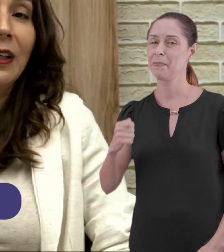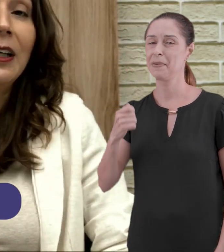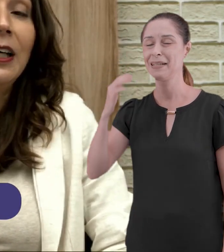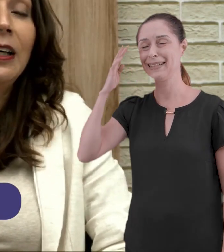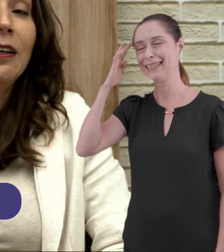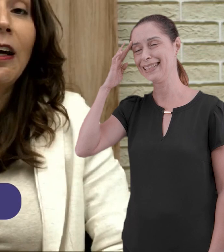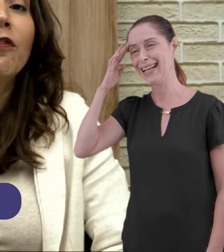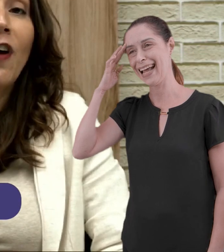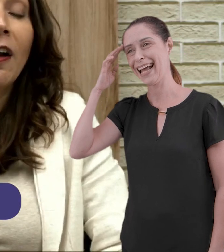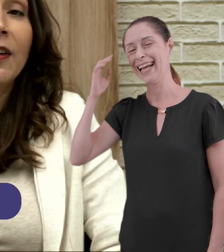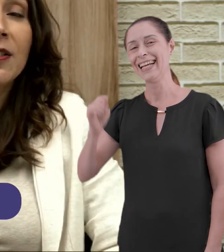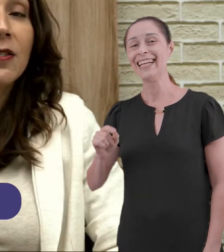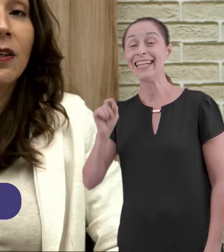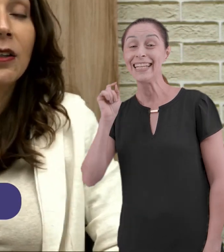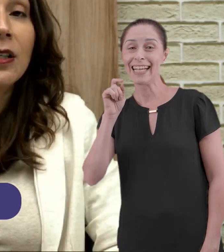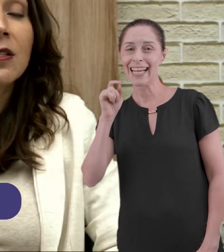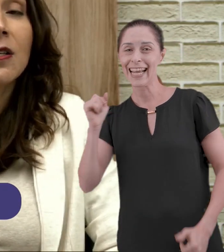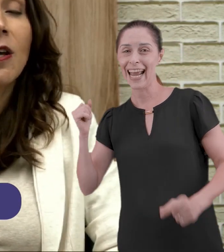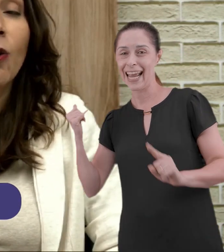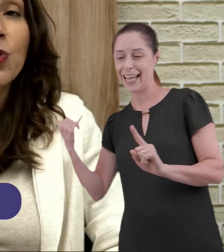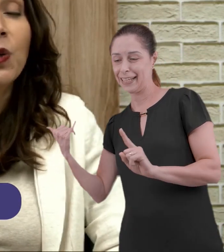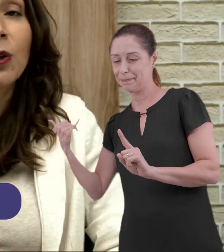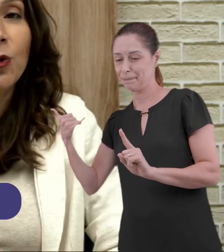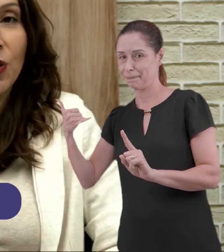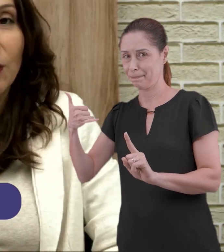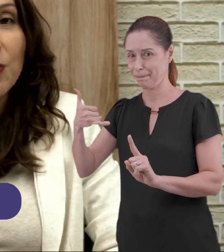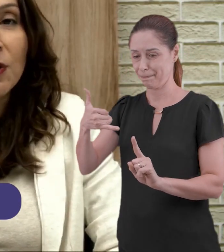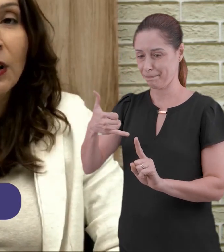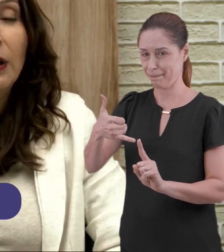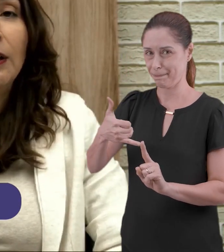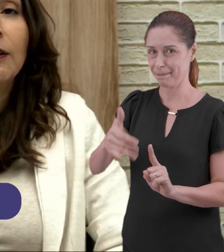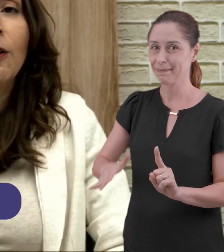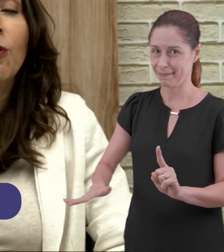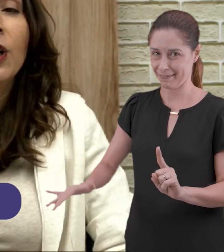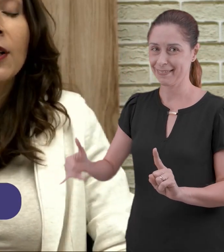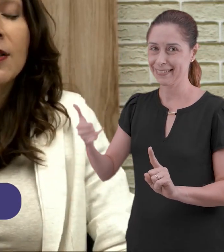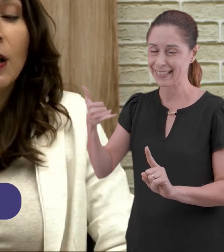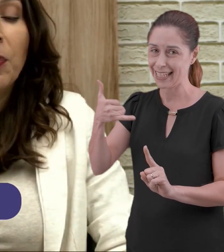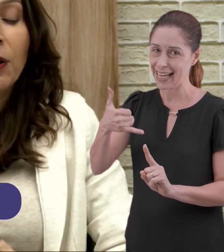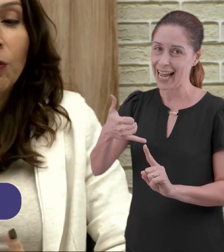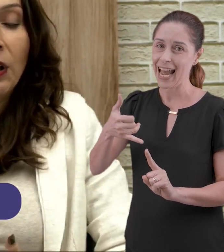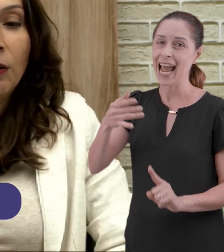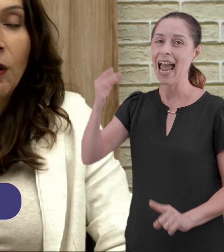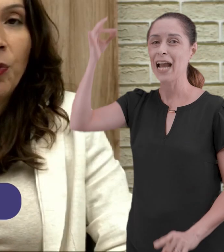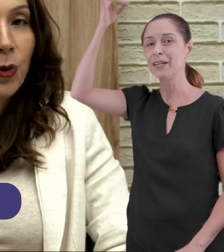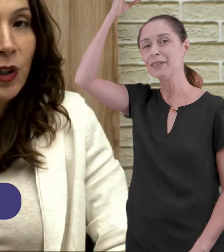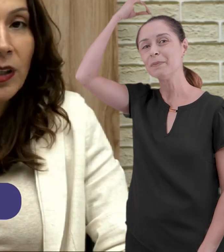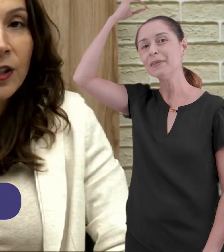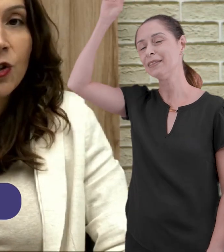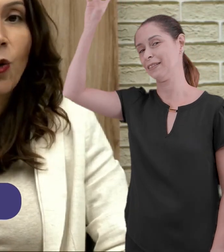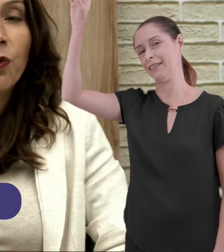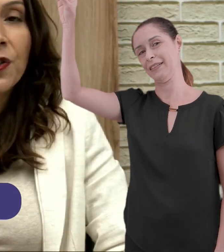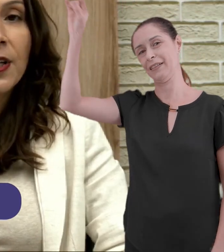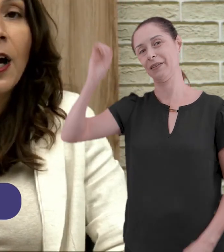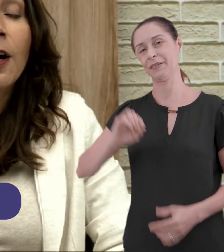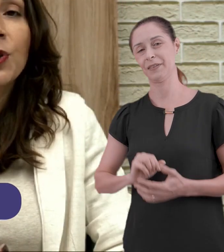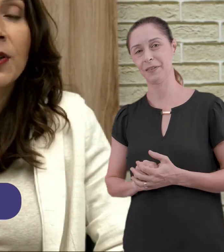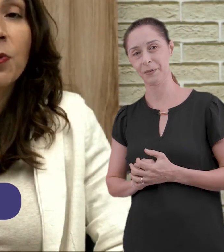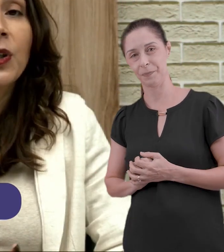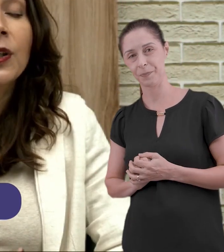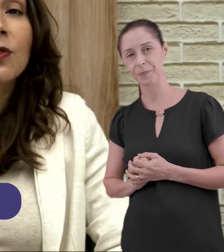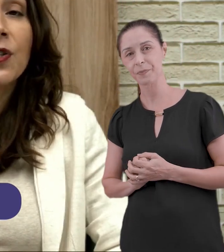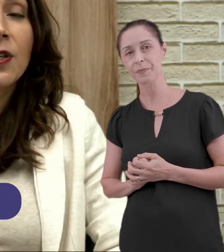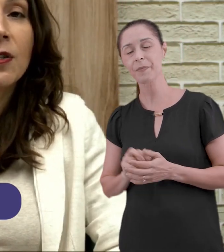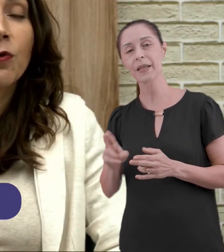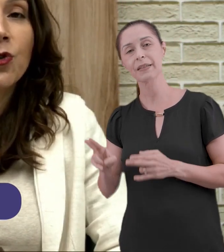quer, né? E quem fala a essas crianças é o Espírito de Deus. Então, sempre que eu tenho a oportunidade de conversar com